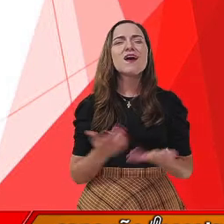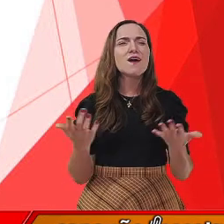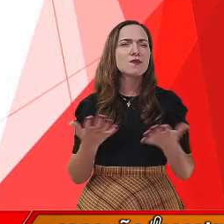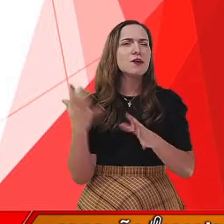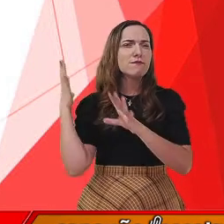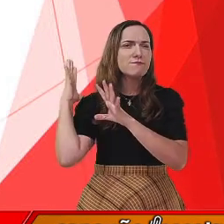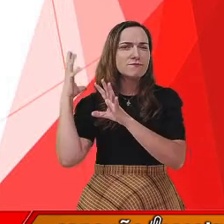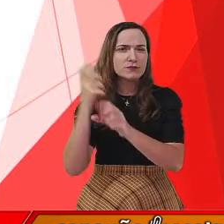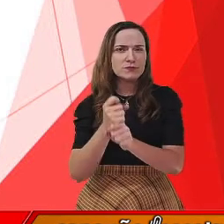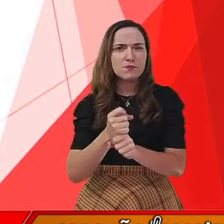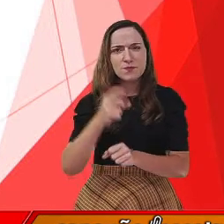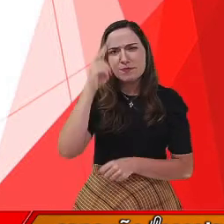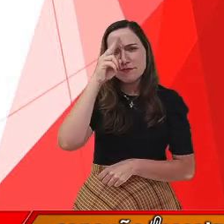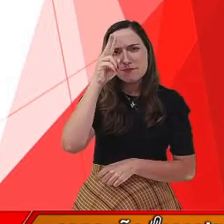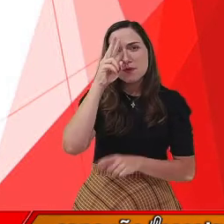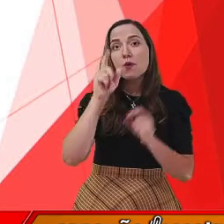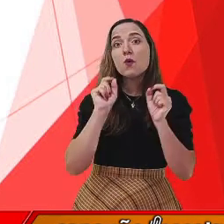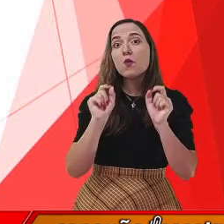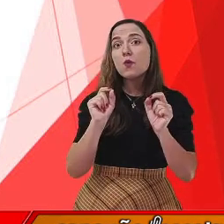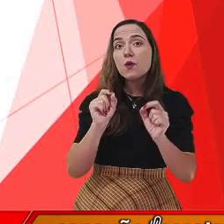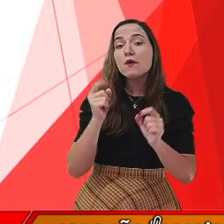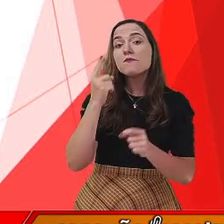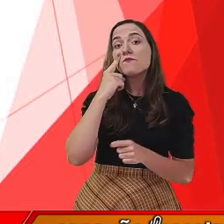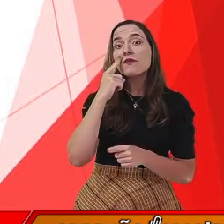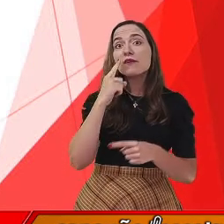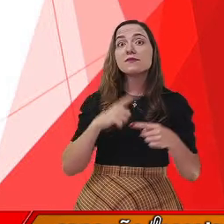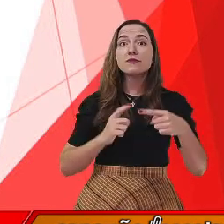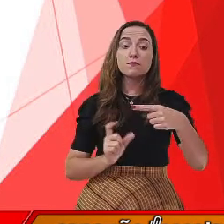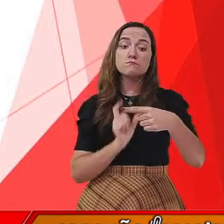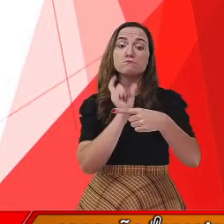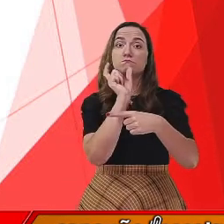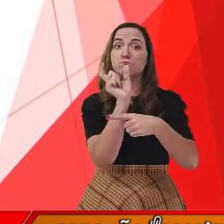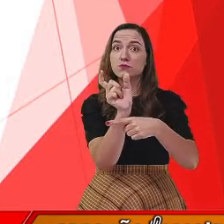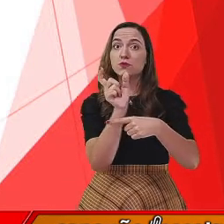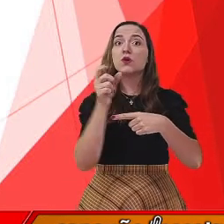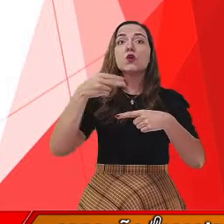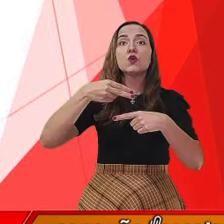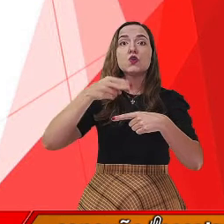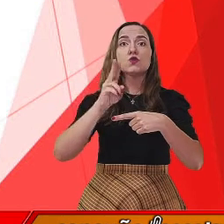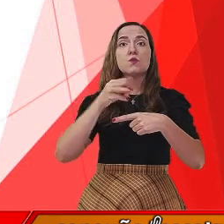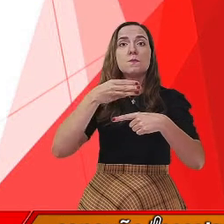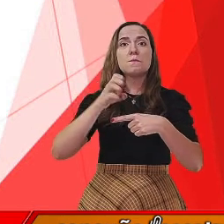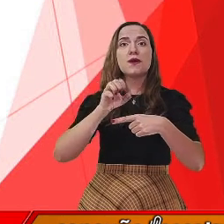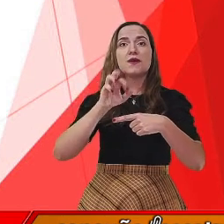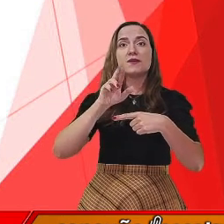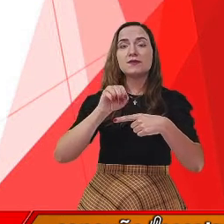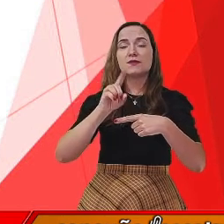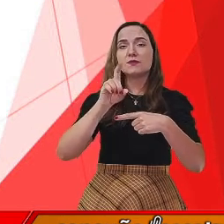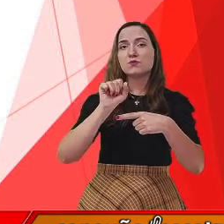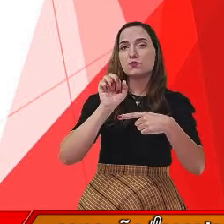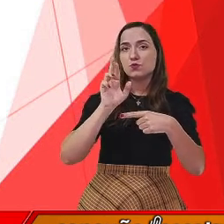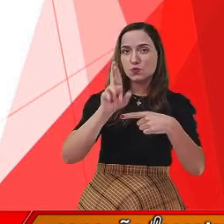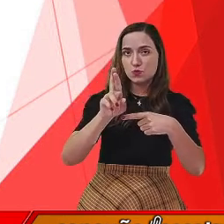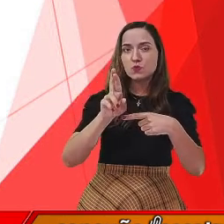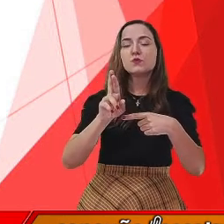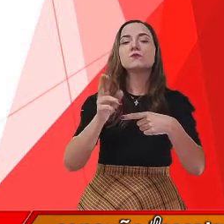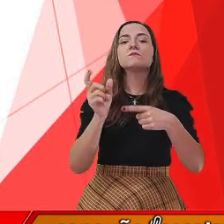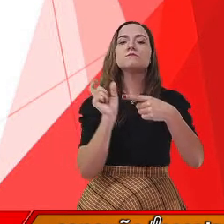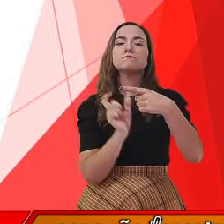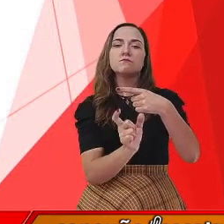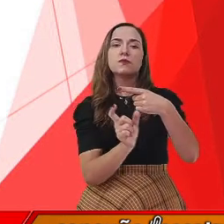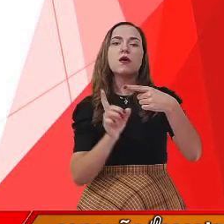Revisando, o número escrito na parte superior indica quantas partes a fração tem.